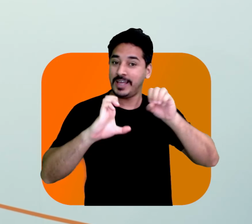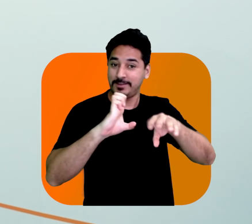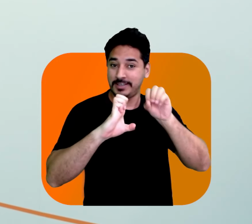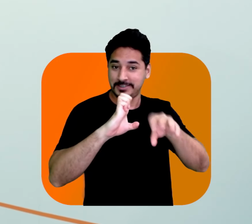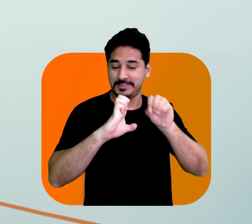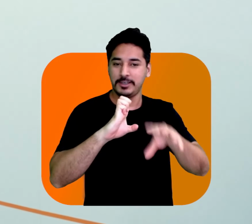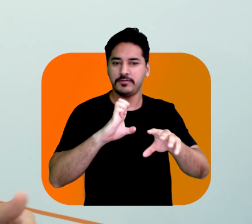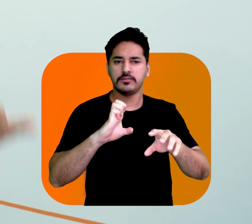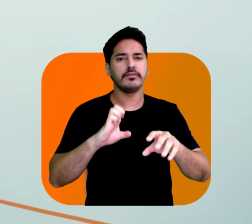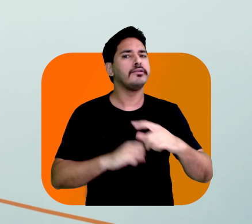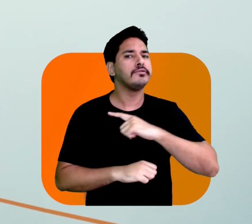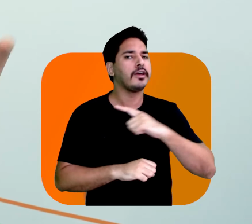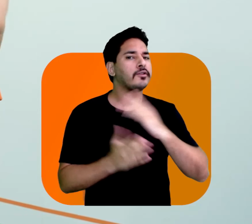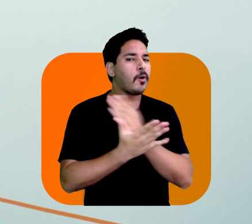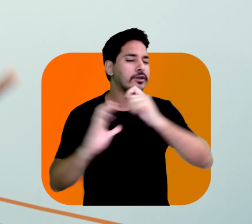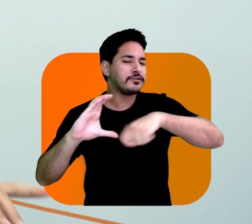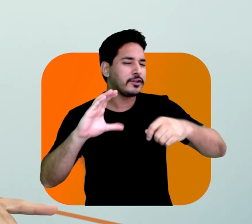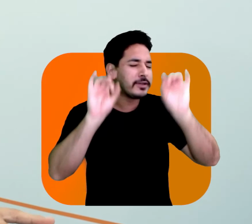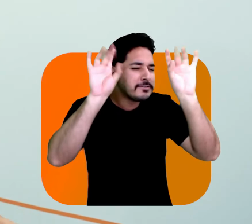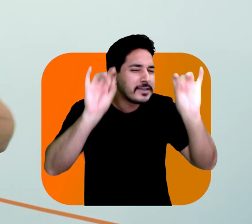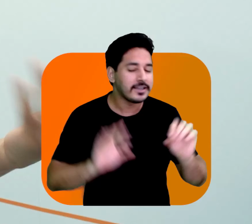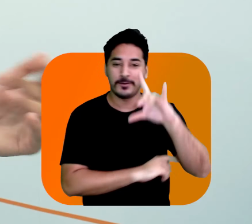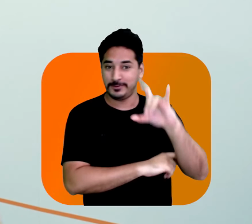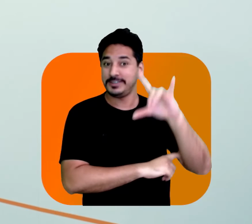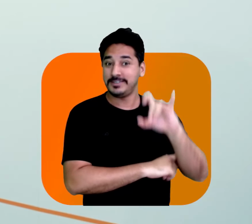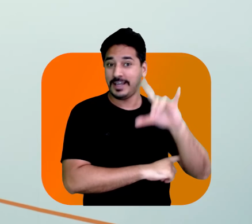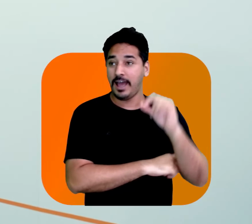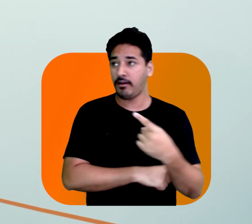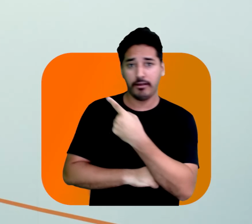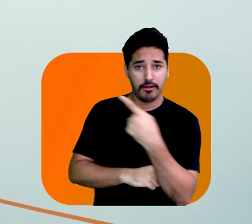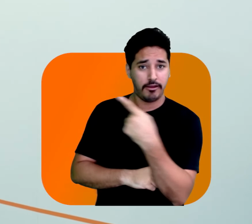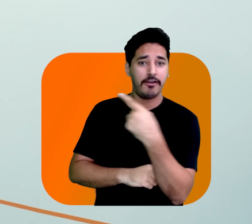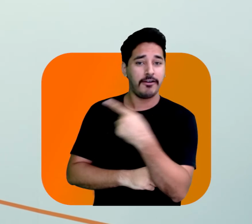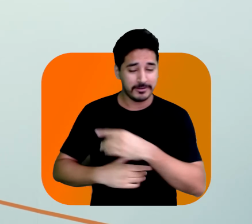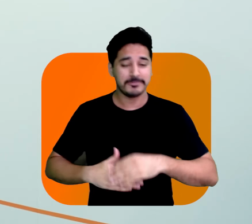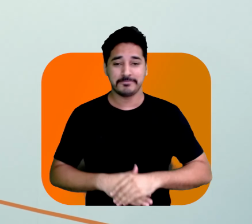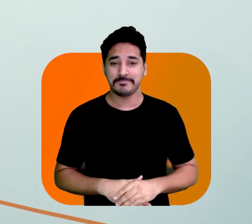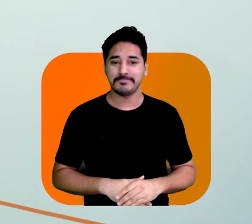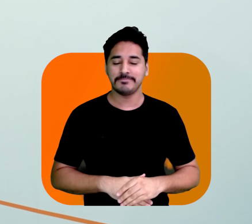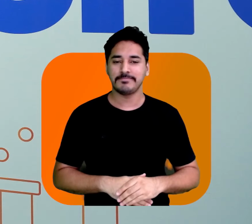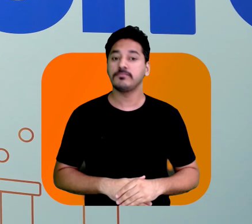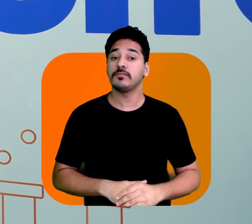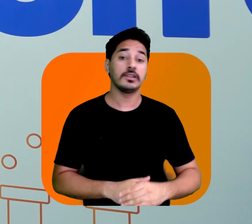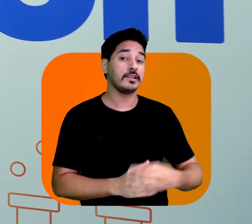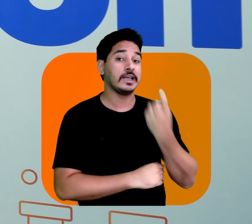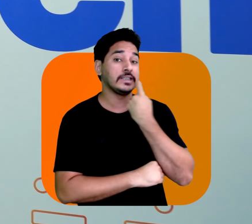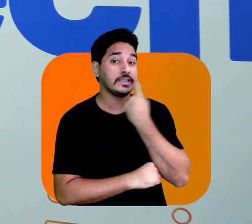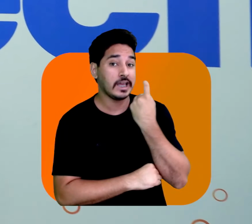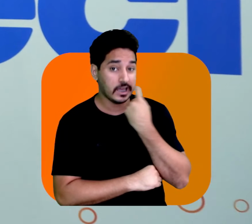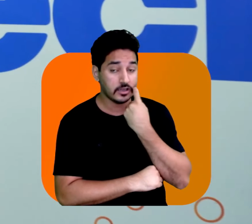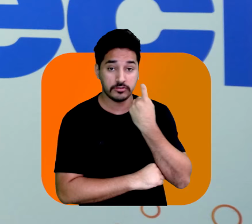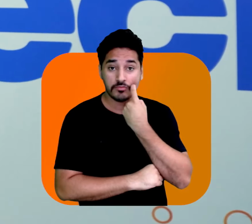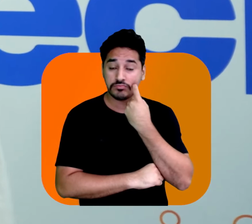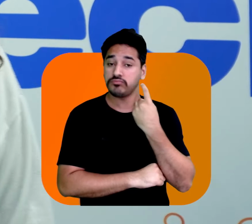Educa Recife. E com destaques e especiais no nosso Instagram, arroba Educa Recife Play. Na sexta-feira,